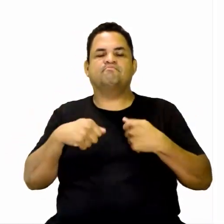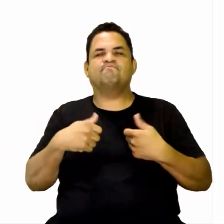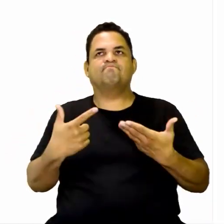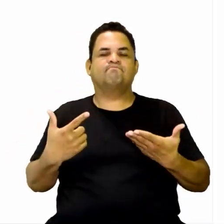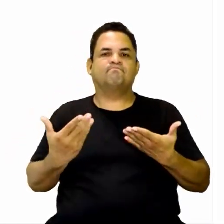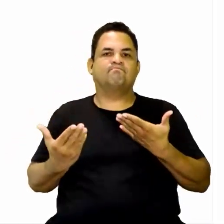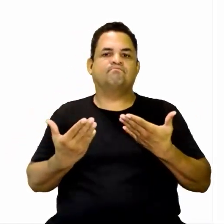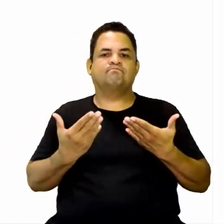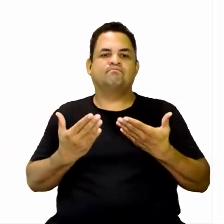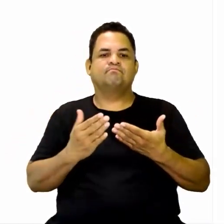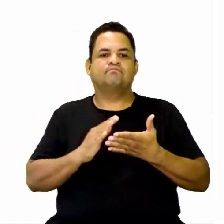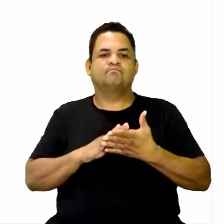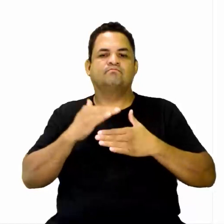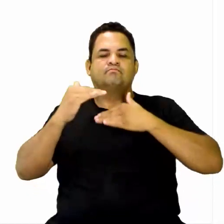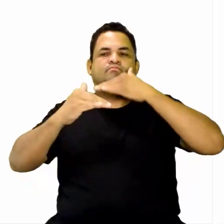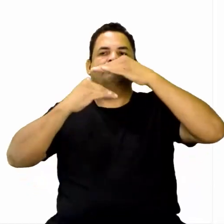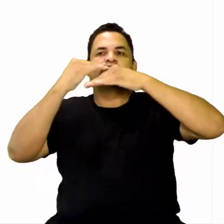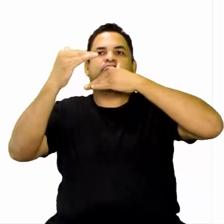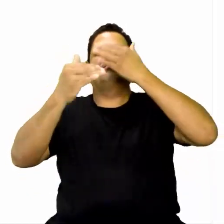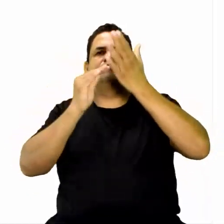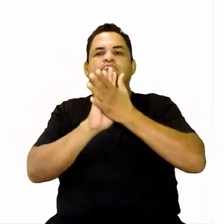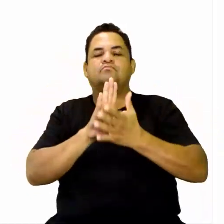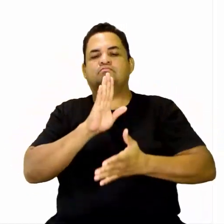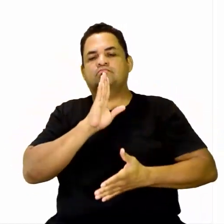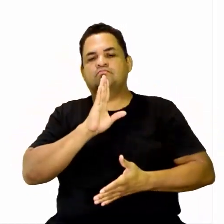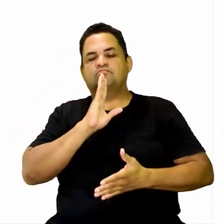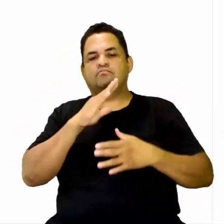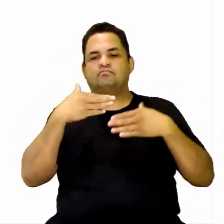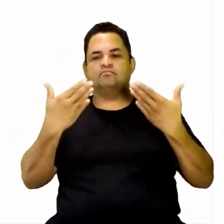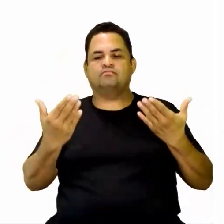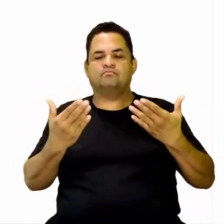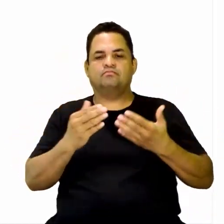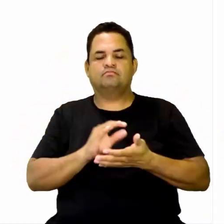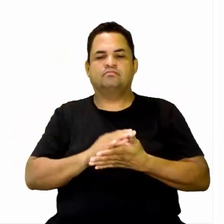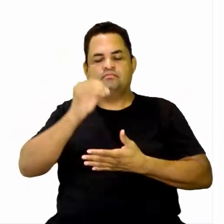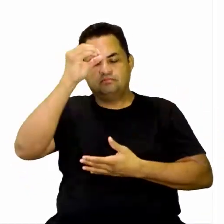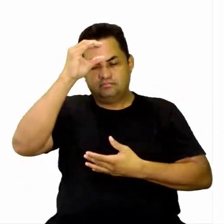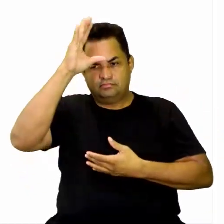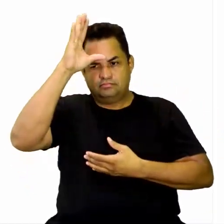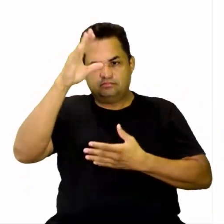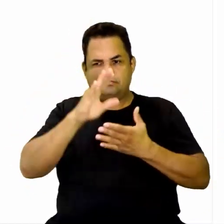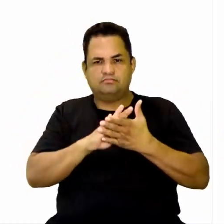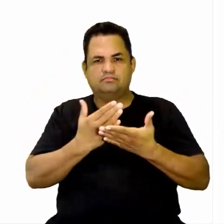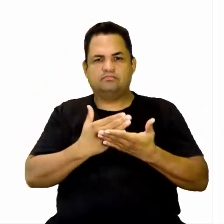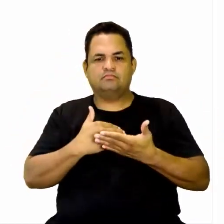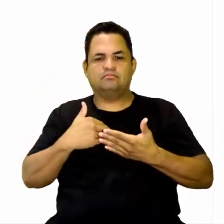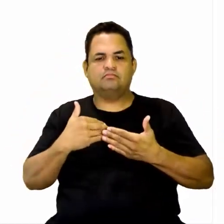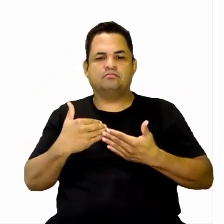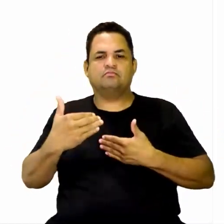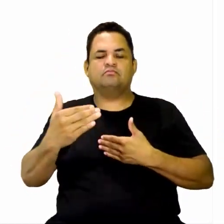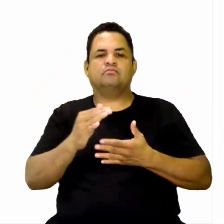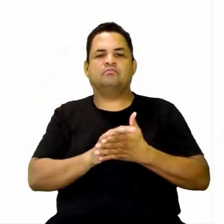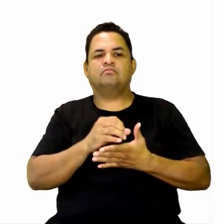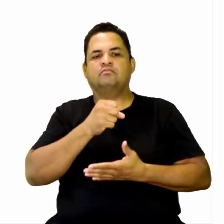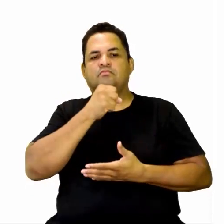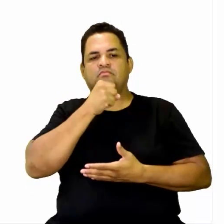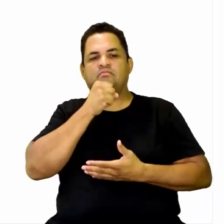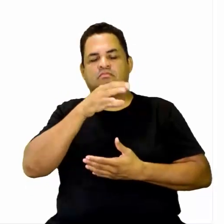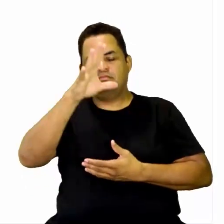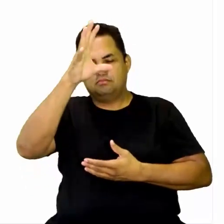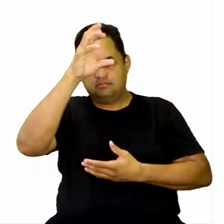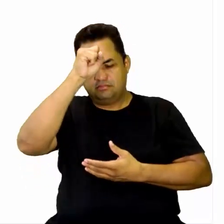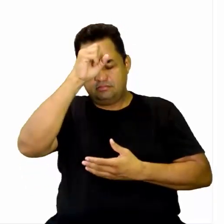assim, crescer mais nos nossos conhecimentos, vamos partir para aquele velho aprender